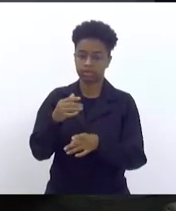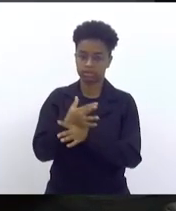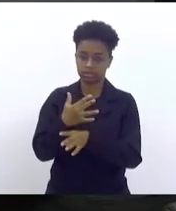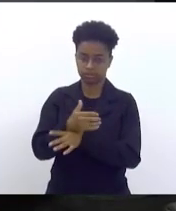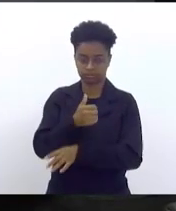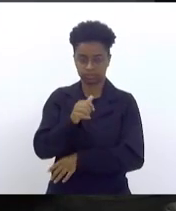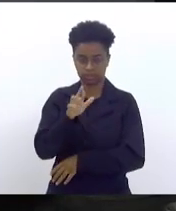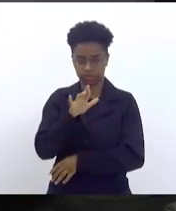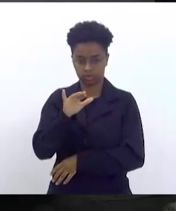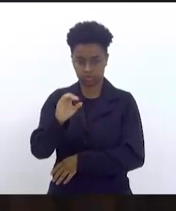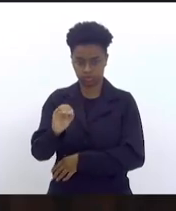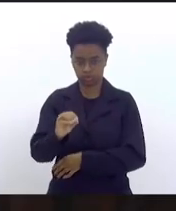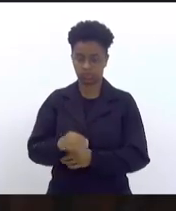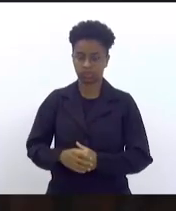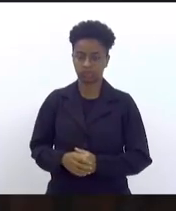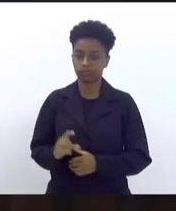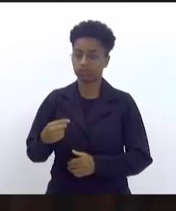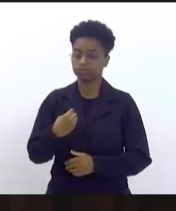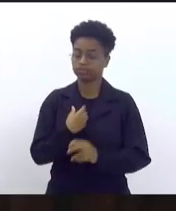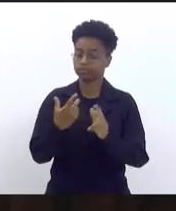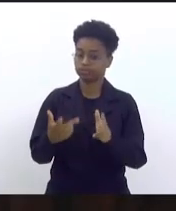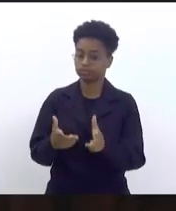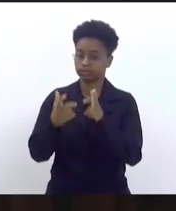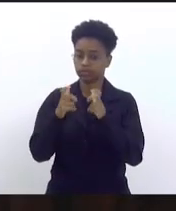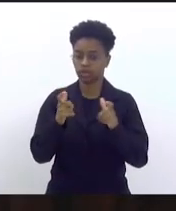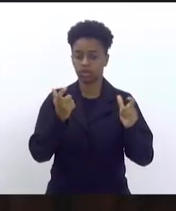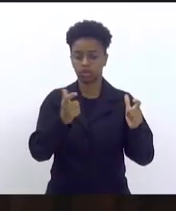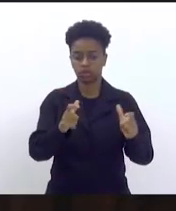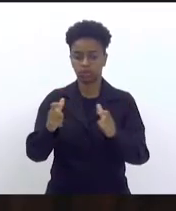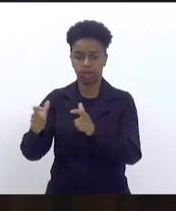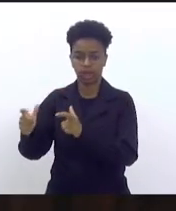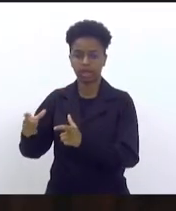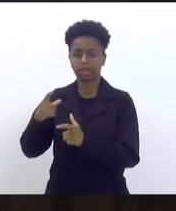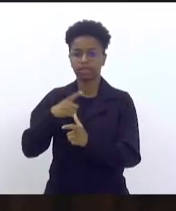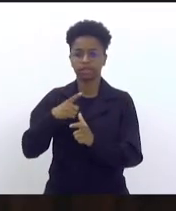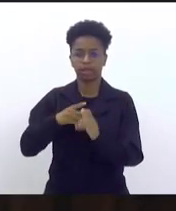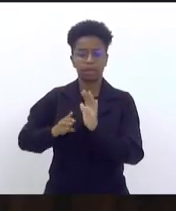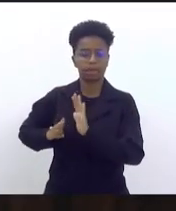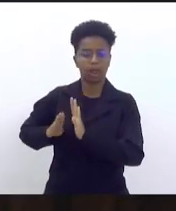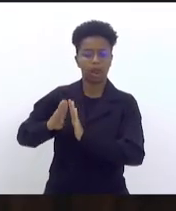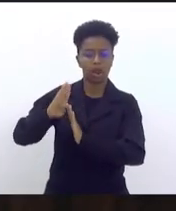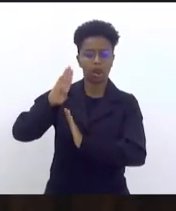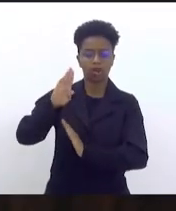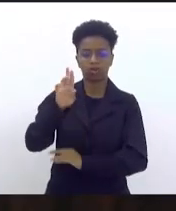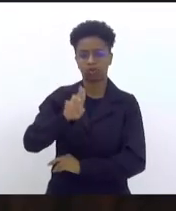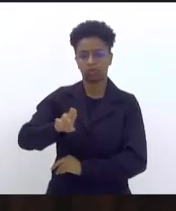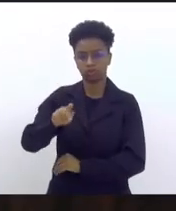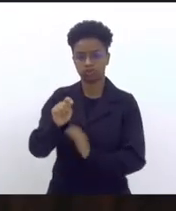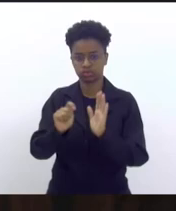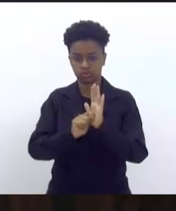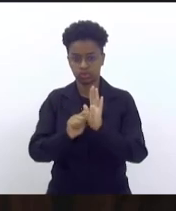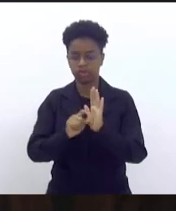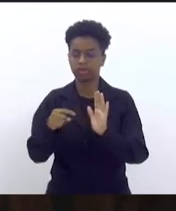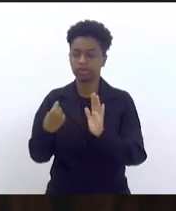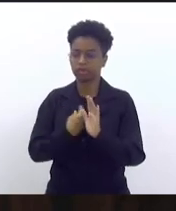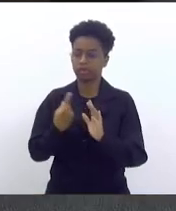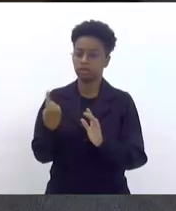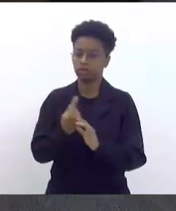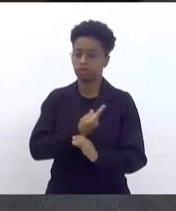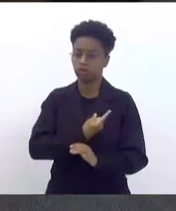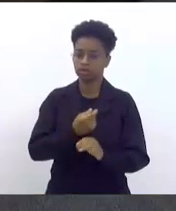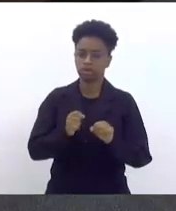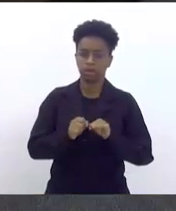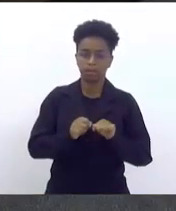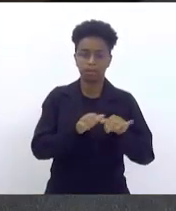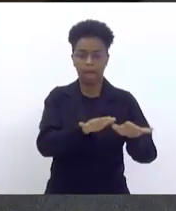nós verificamos que são localidades com grandes incidências no uso de drogas e vamos até elas para juntos à